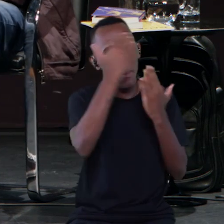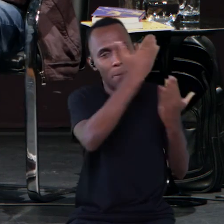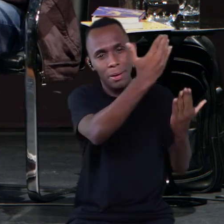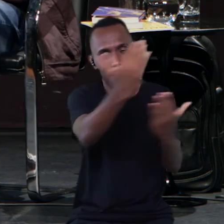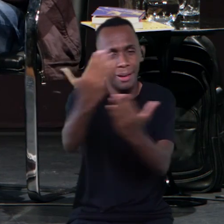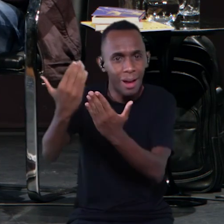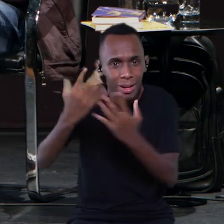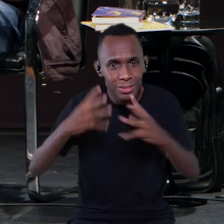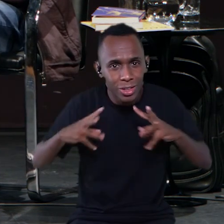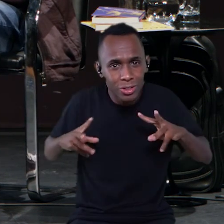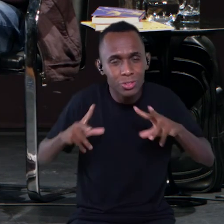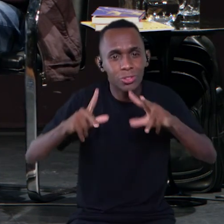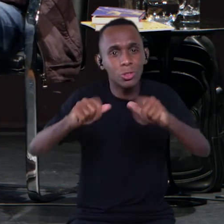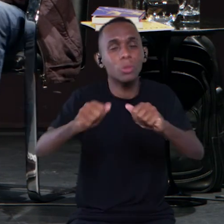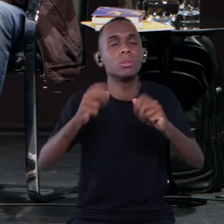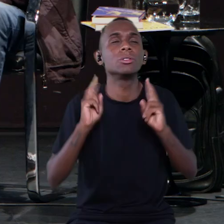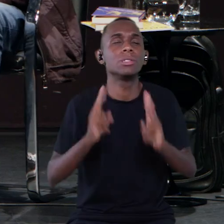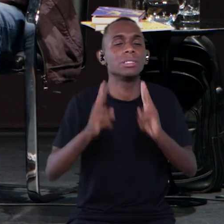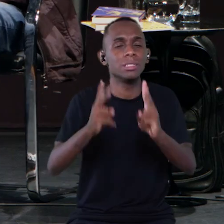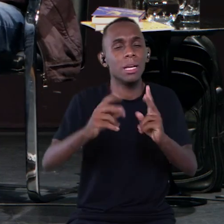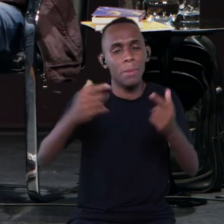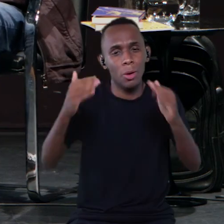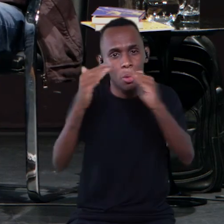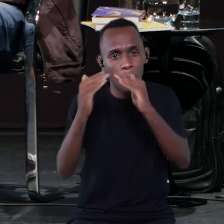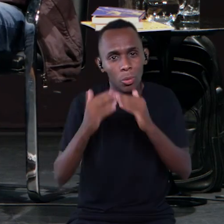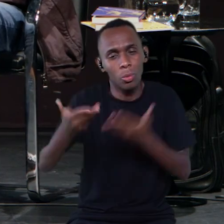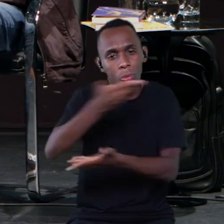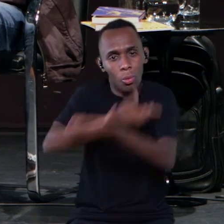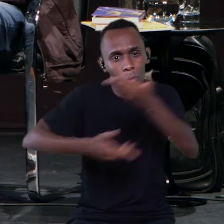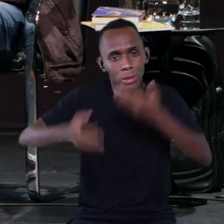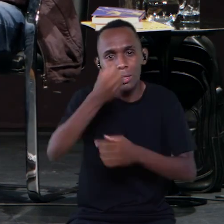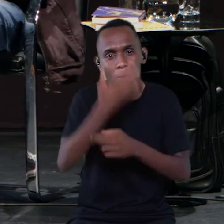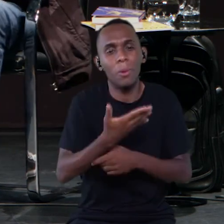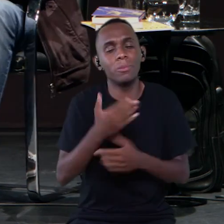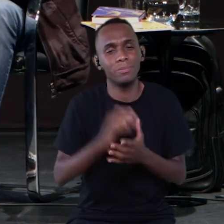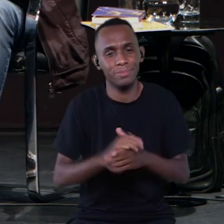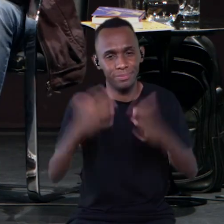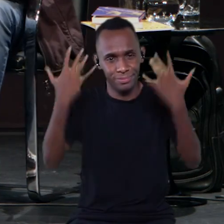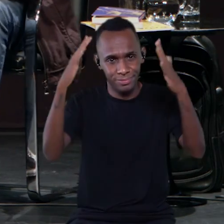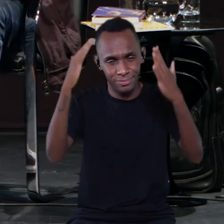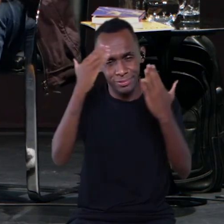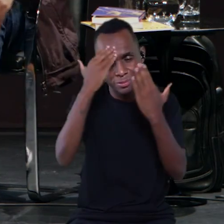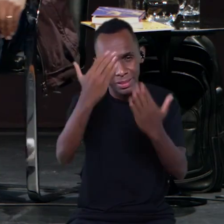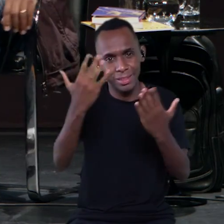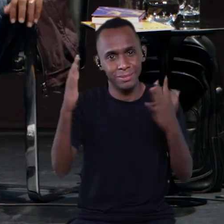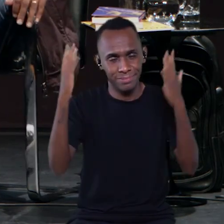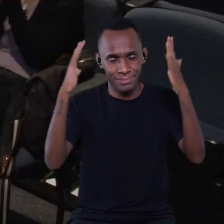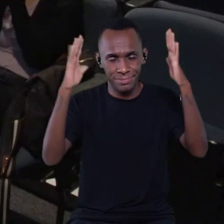Obrigado aí pela gentileza, né? Que a gente tenha sempre encontros bacanas como esse, pessoal. Muito obrigado.